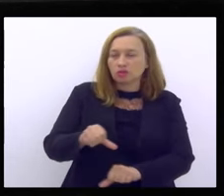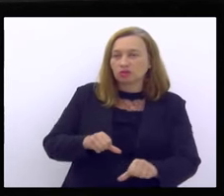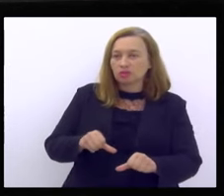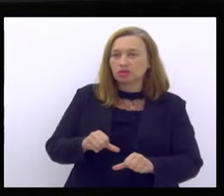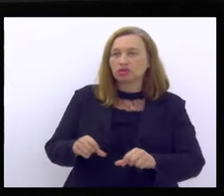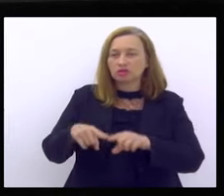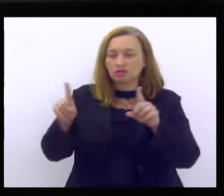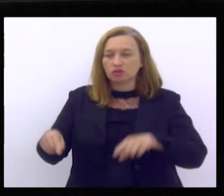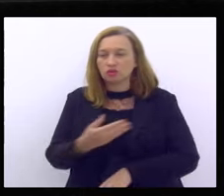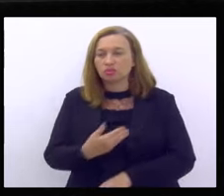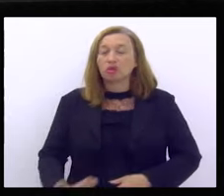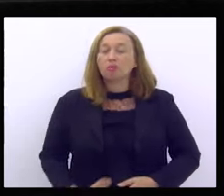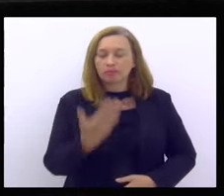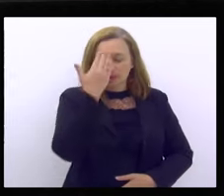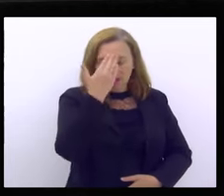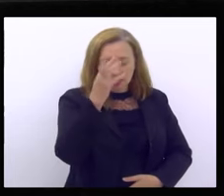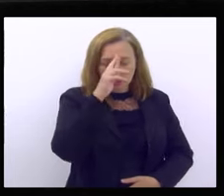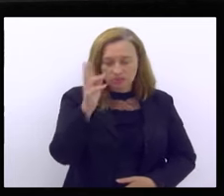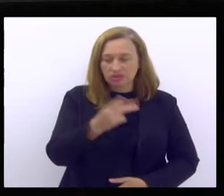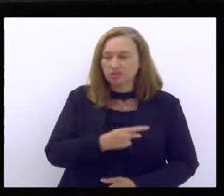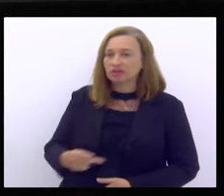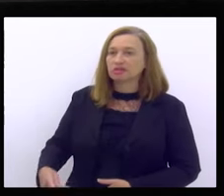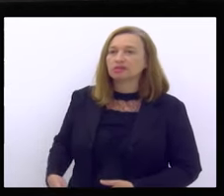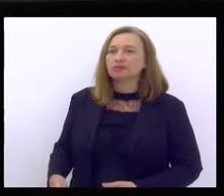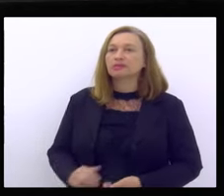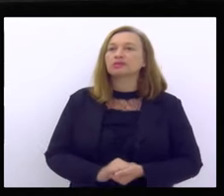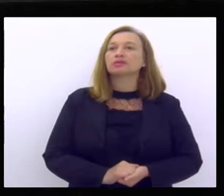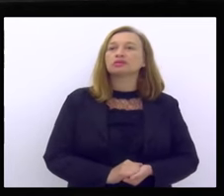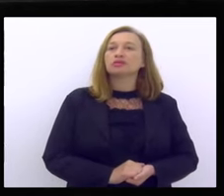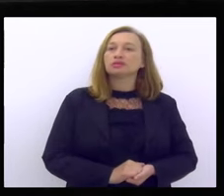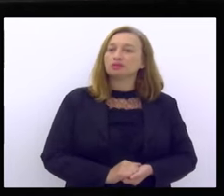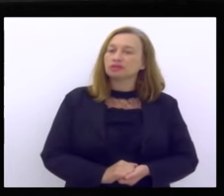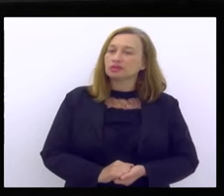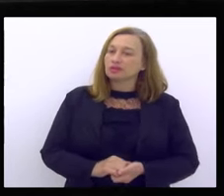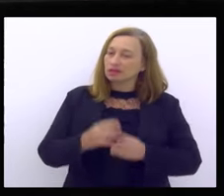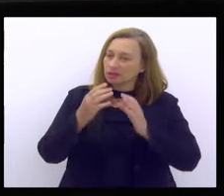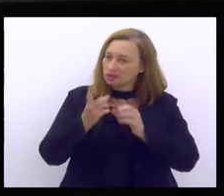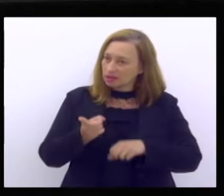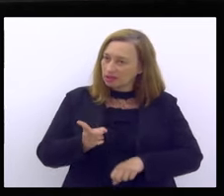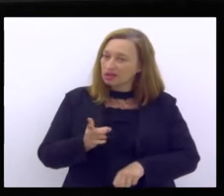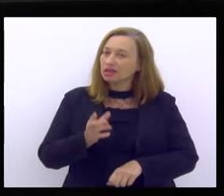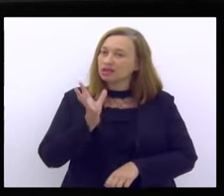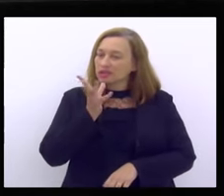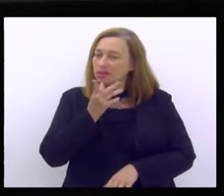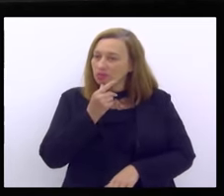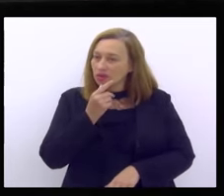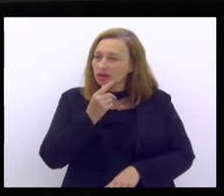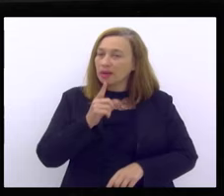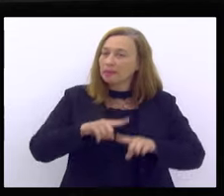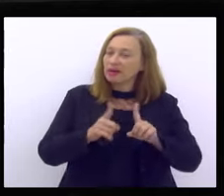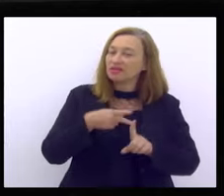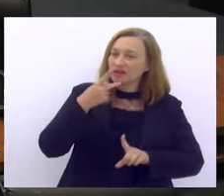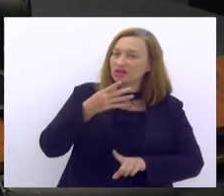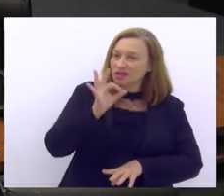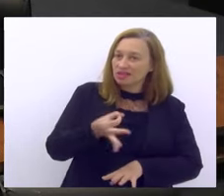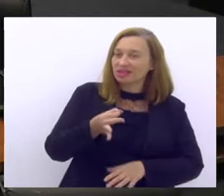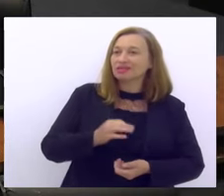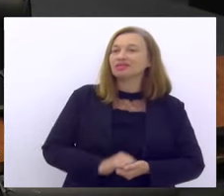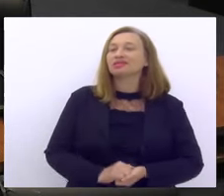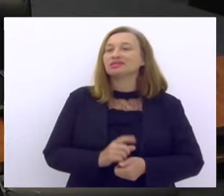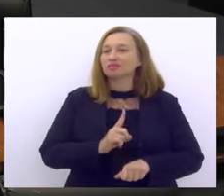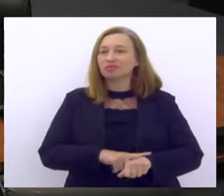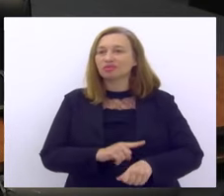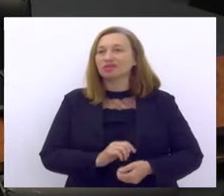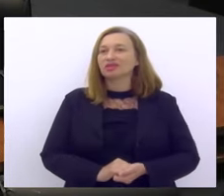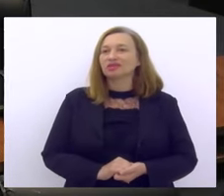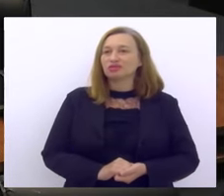servidor. Muito obrigado, presidente. Esperei bastante para falar, mas falei aquilo que era necessário nesse momento.